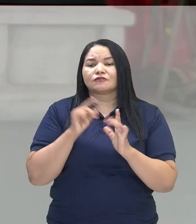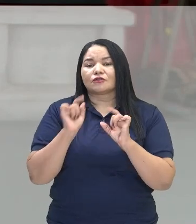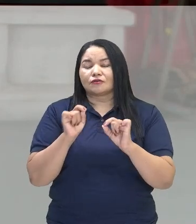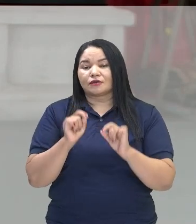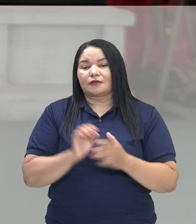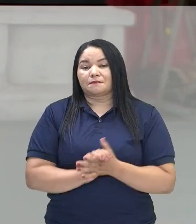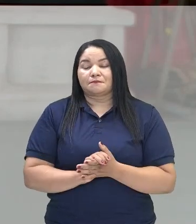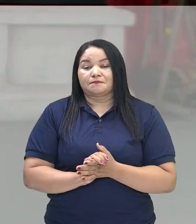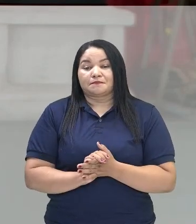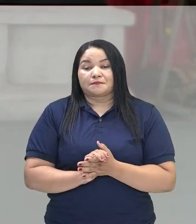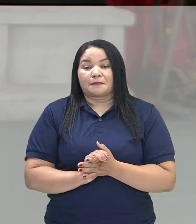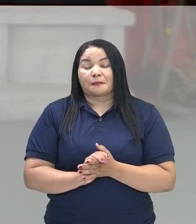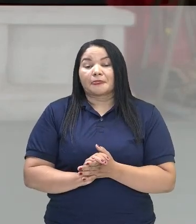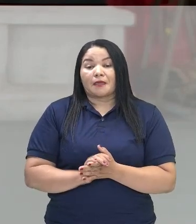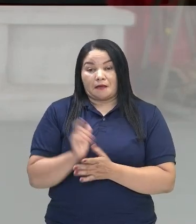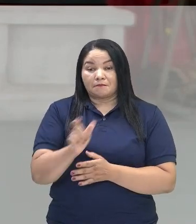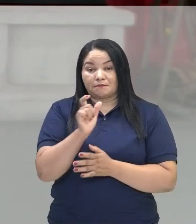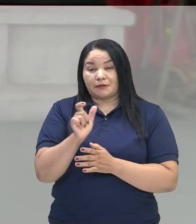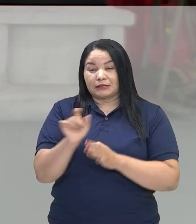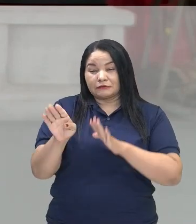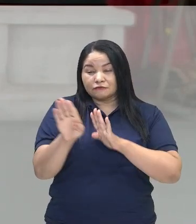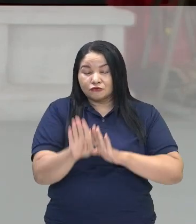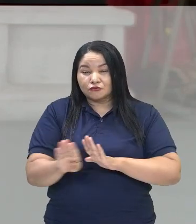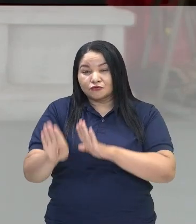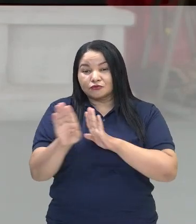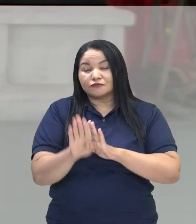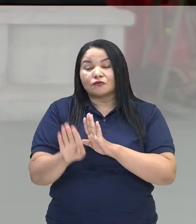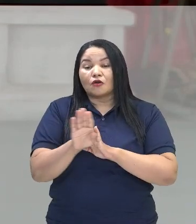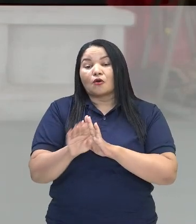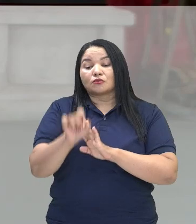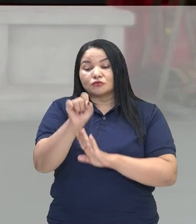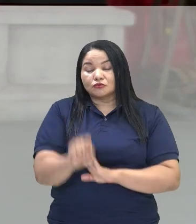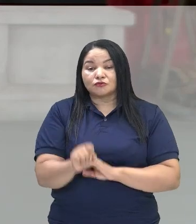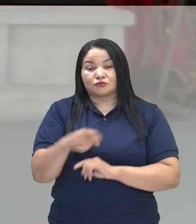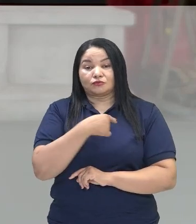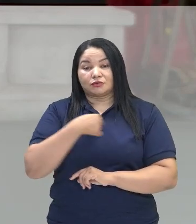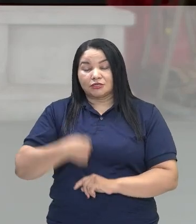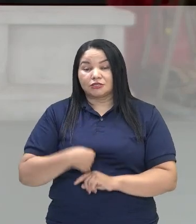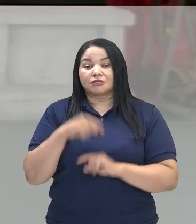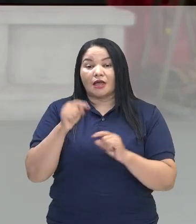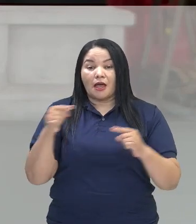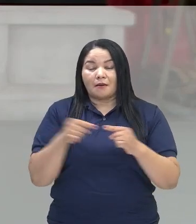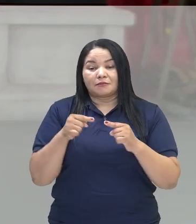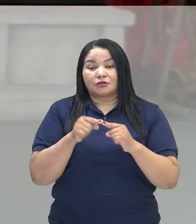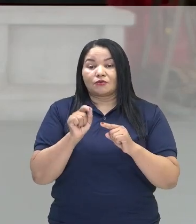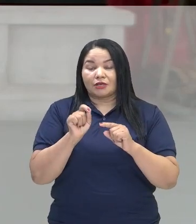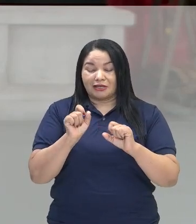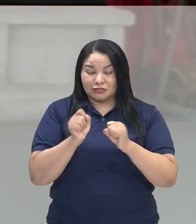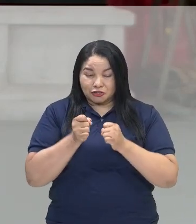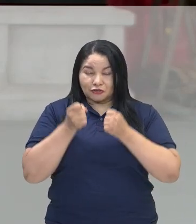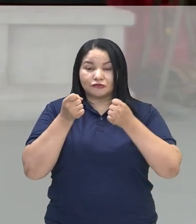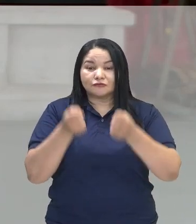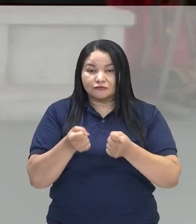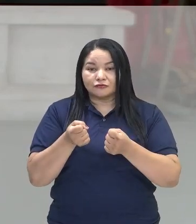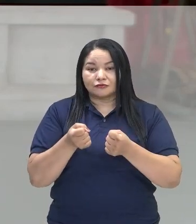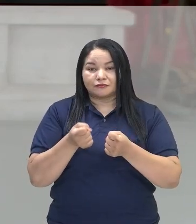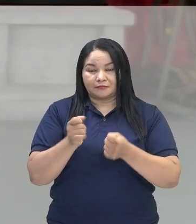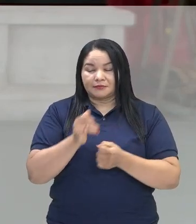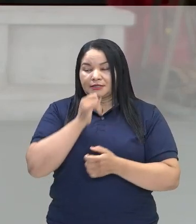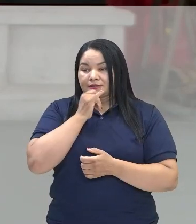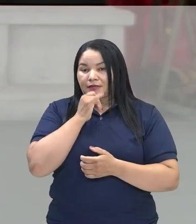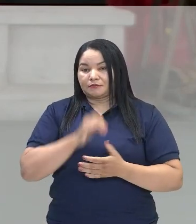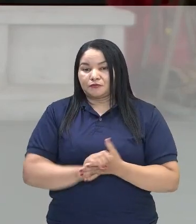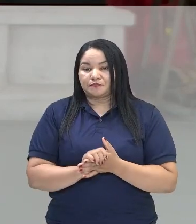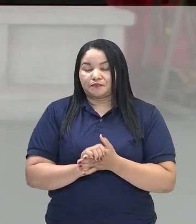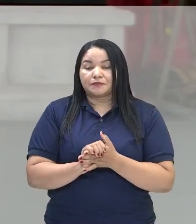Fu é um termo que vem do sul da China, que significa esforço. Quando o ocidental chegou